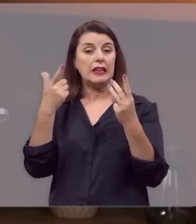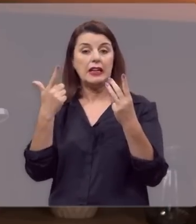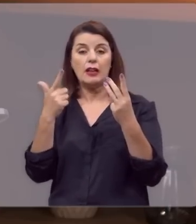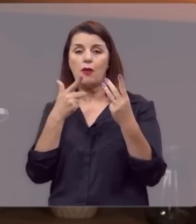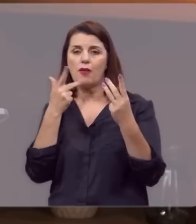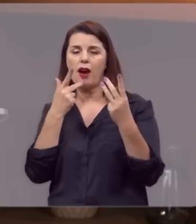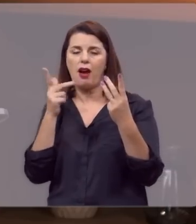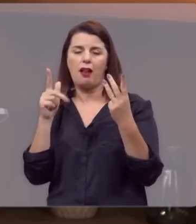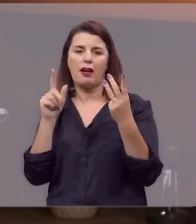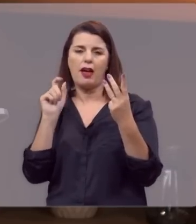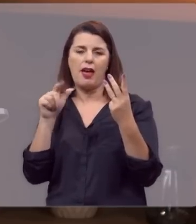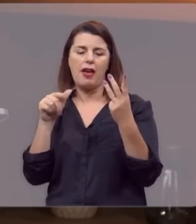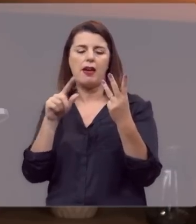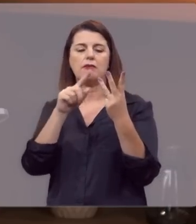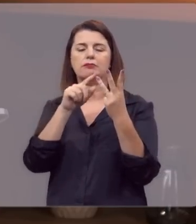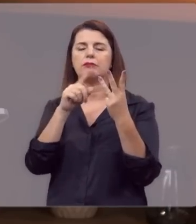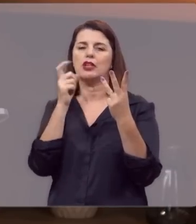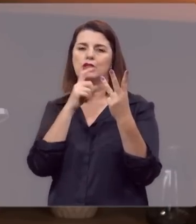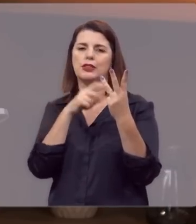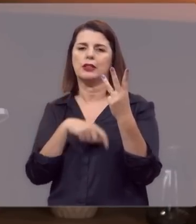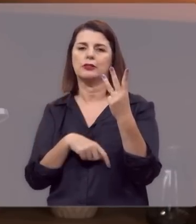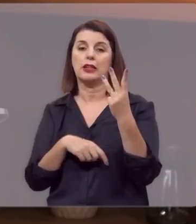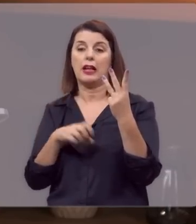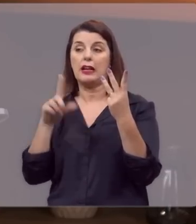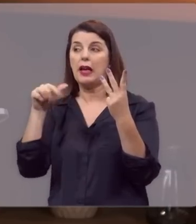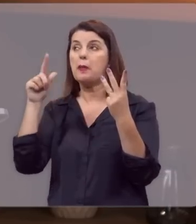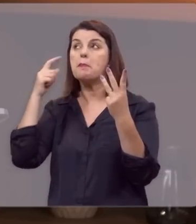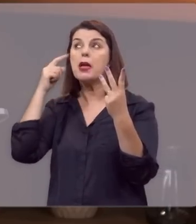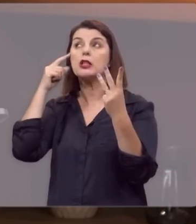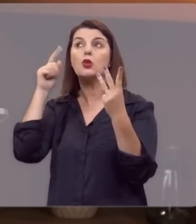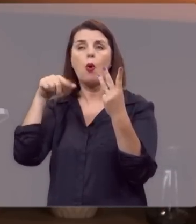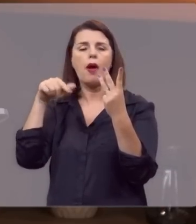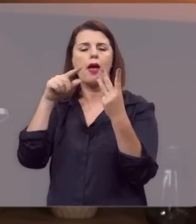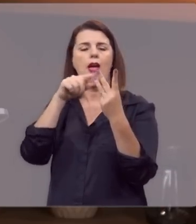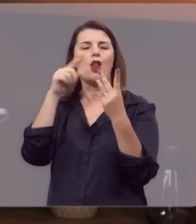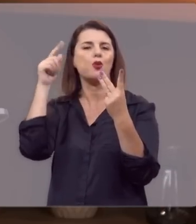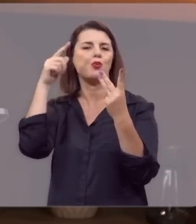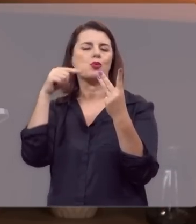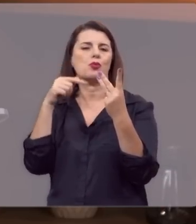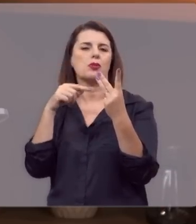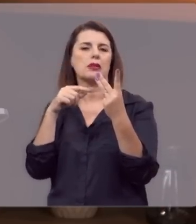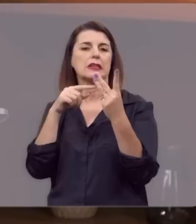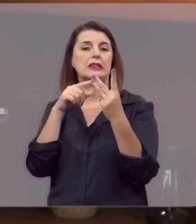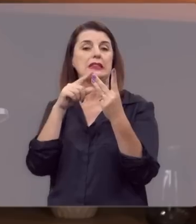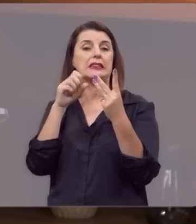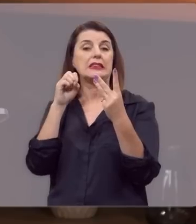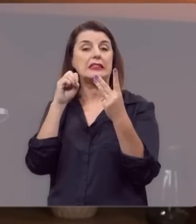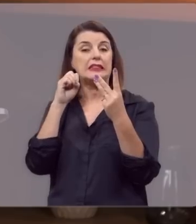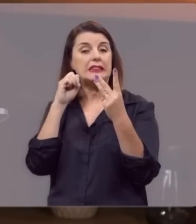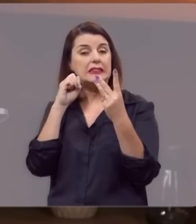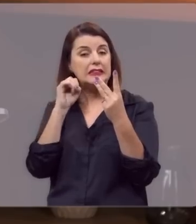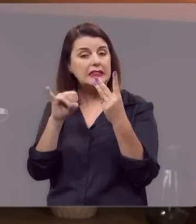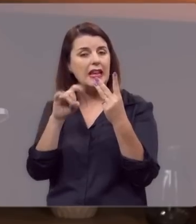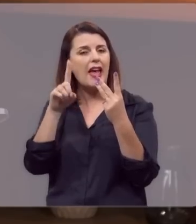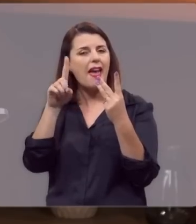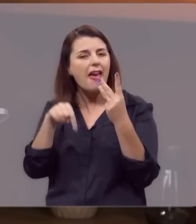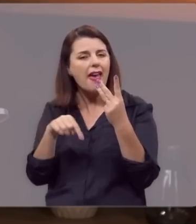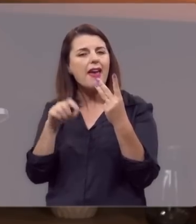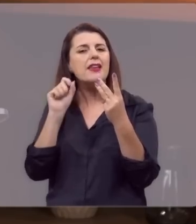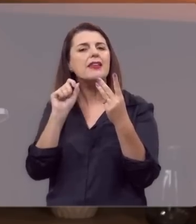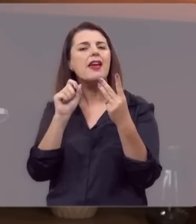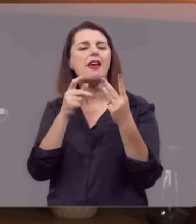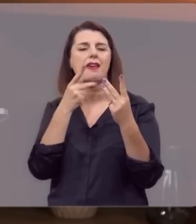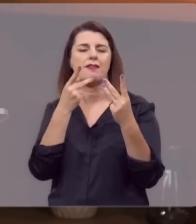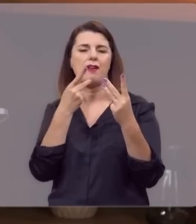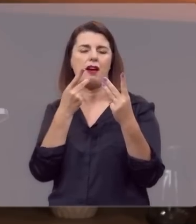quem ele disse ser, é um mentiroso. Se ele não é quem ele pensou ser, é um louco. Mas se ele é quem ele